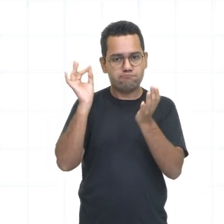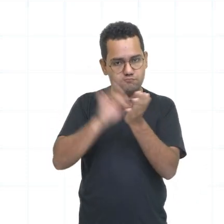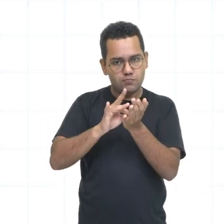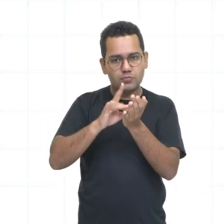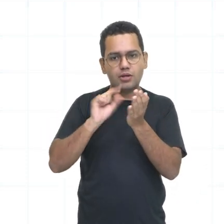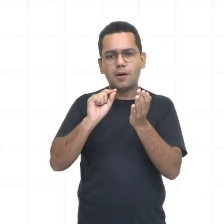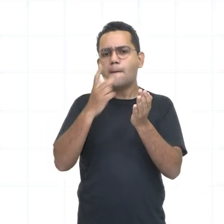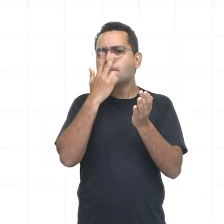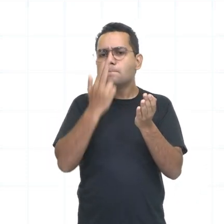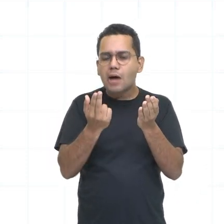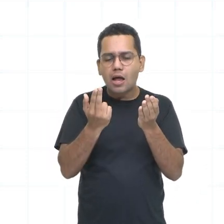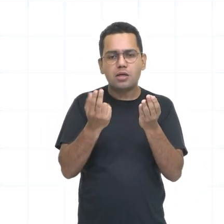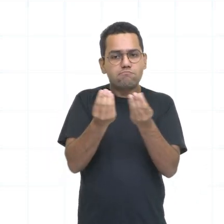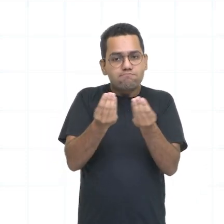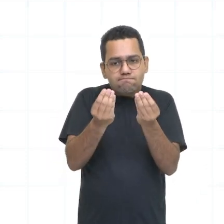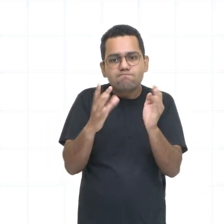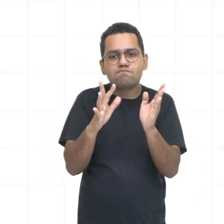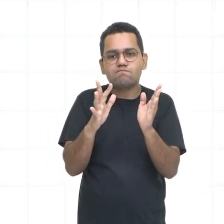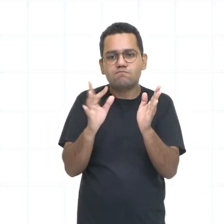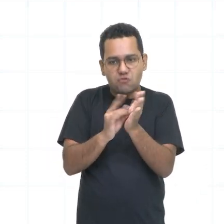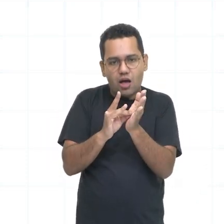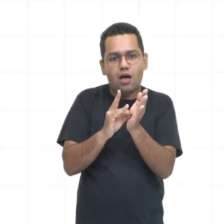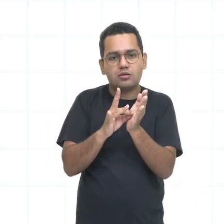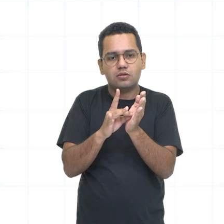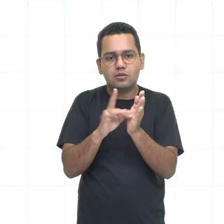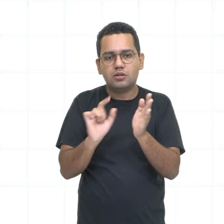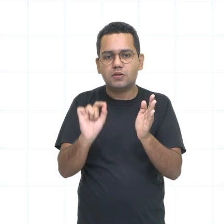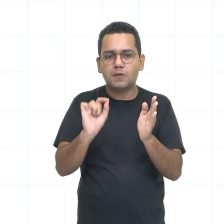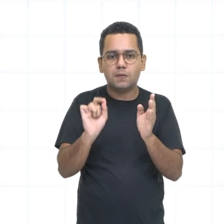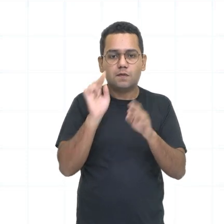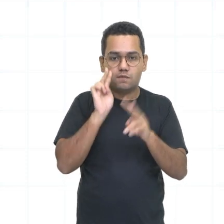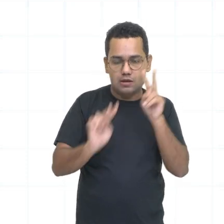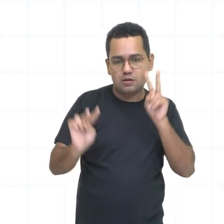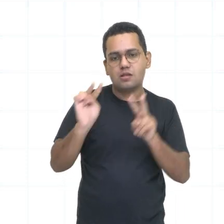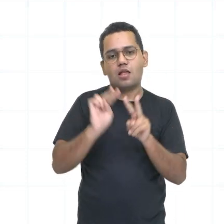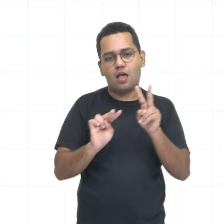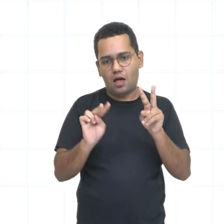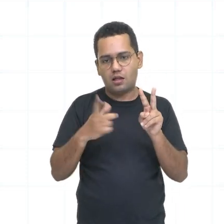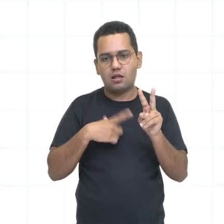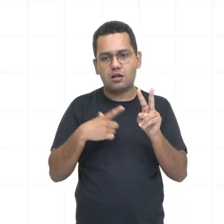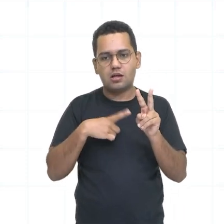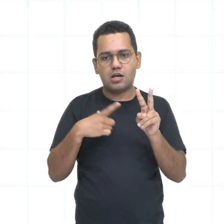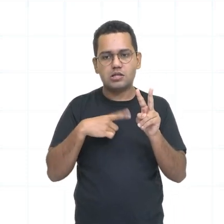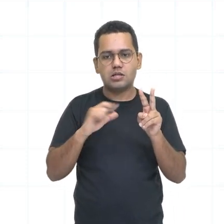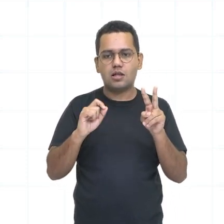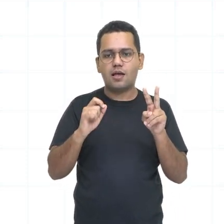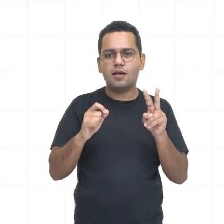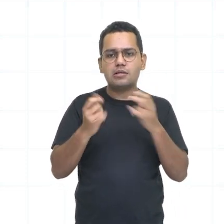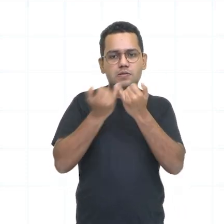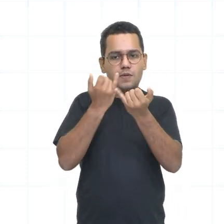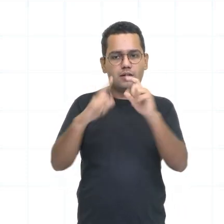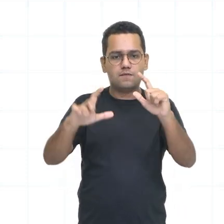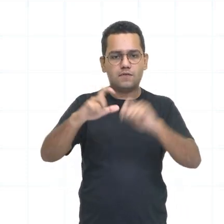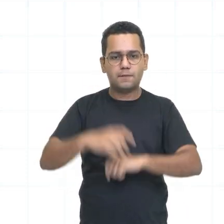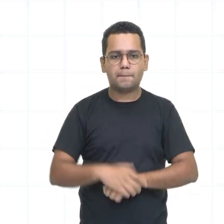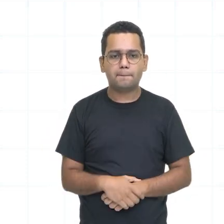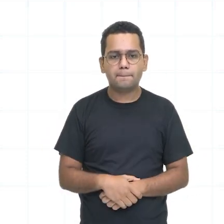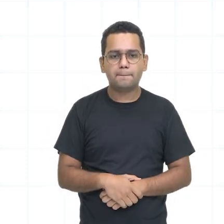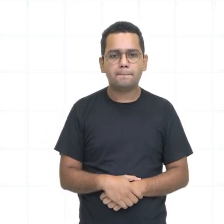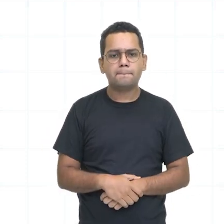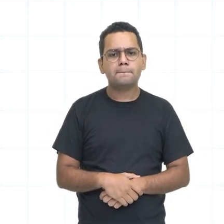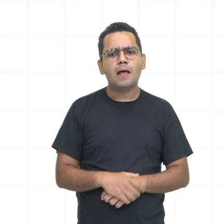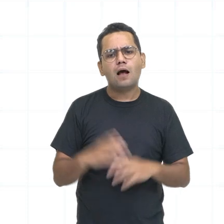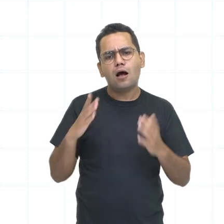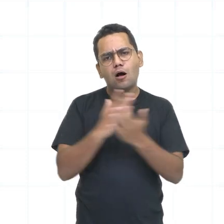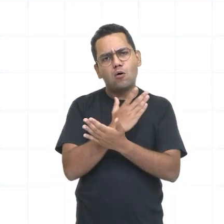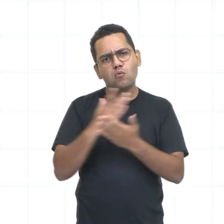mais palpáveis e concretos, com uma ilusão de realidade maior do que a própria fotografia. Alguns acreditam